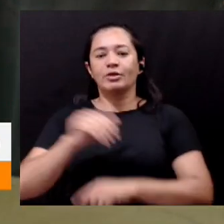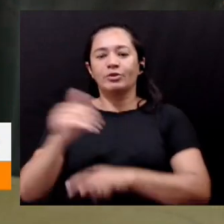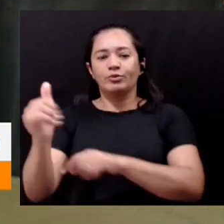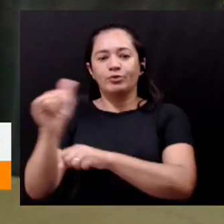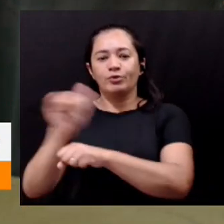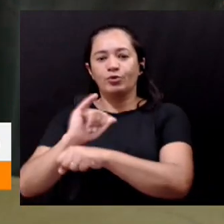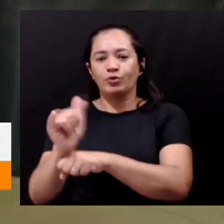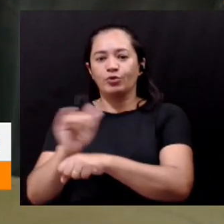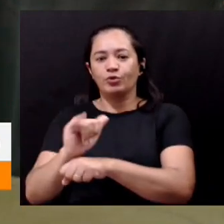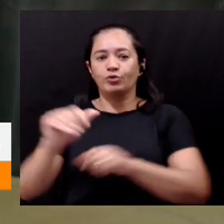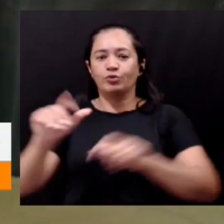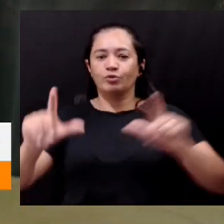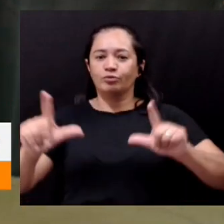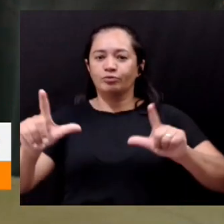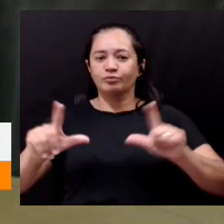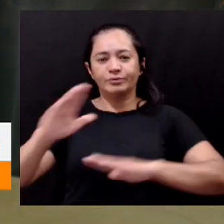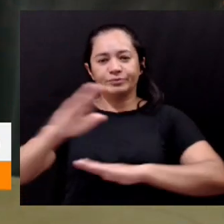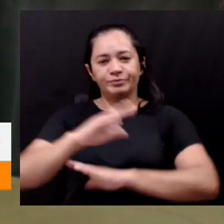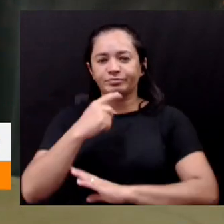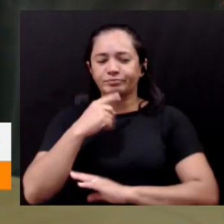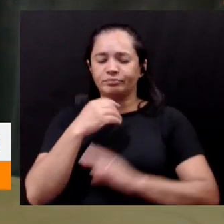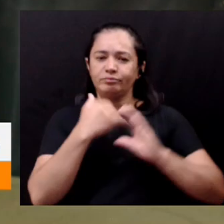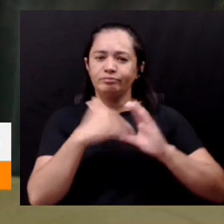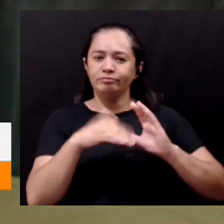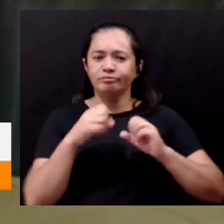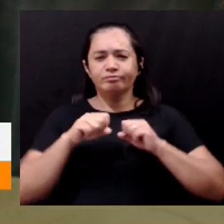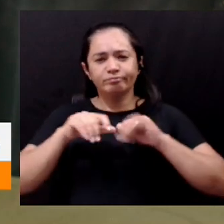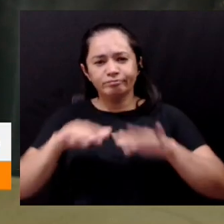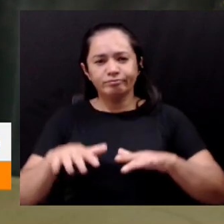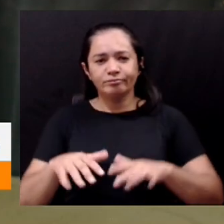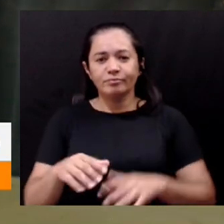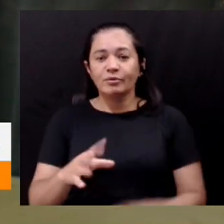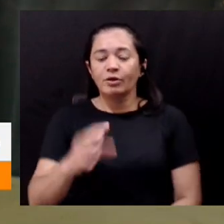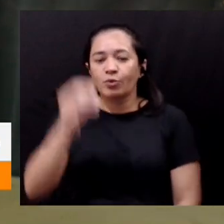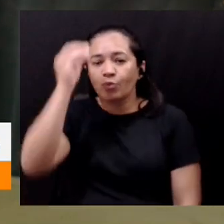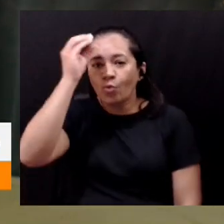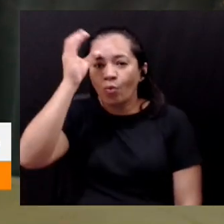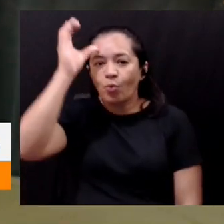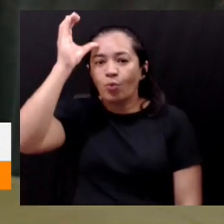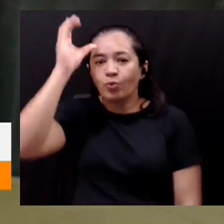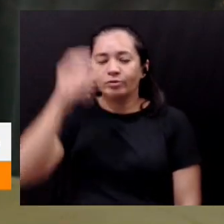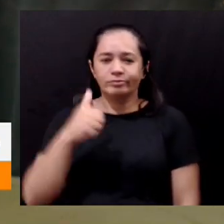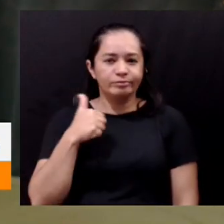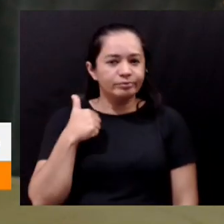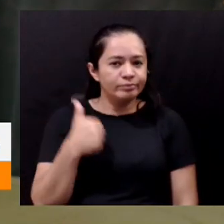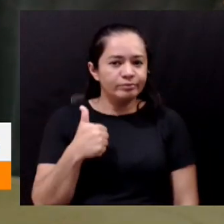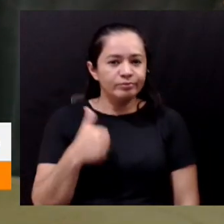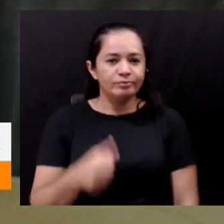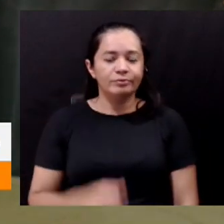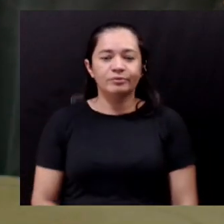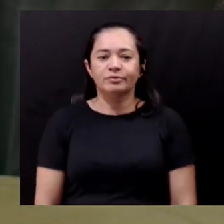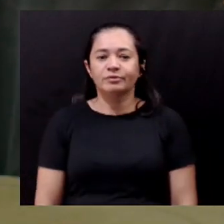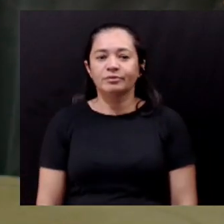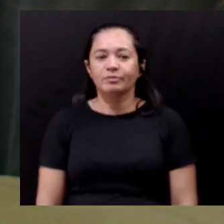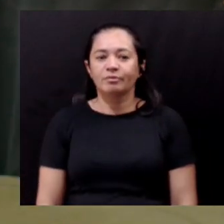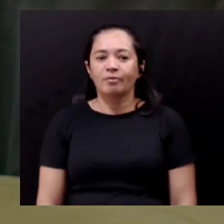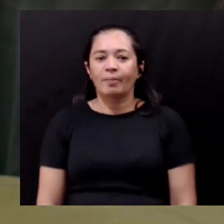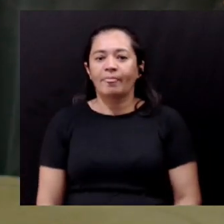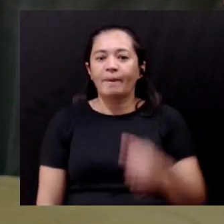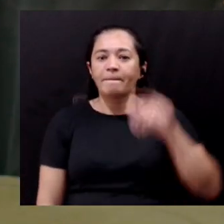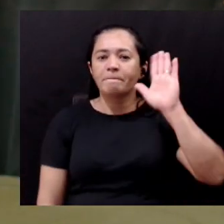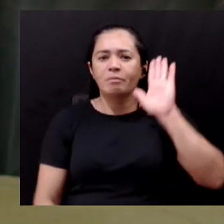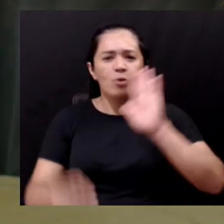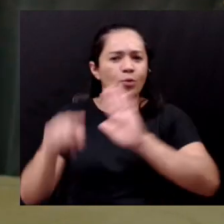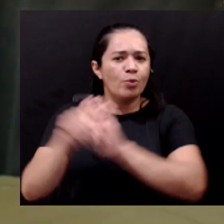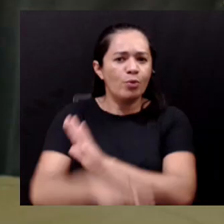repassa para os seus amigos, para sua família, é conhecimento, tá bom, gente? 8h45, tem mais perguntas? Pode mandar pergunta